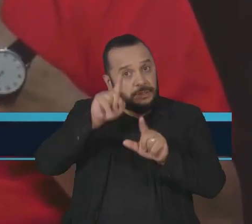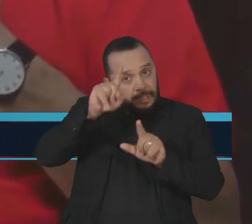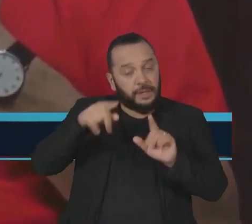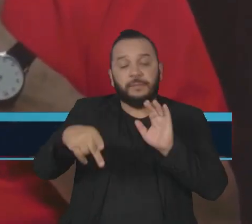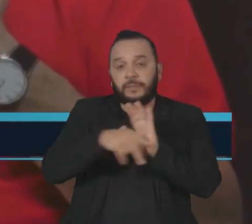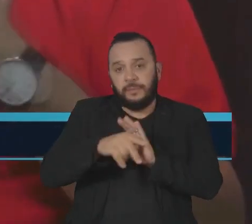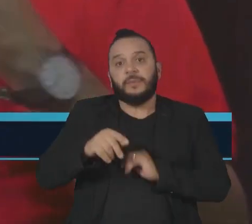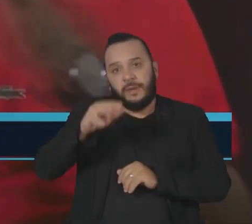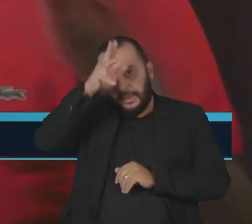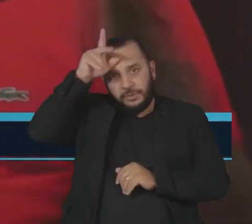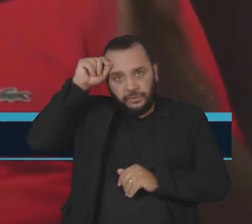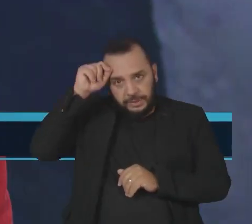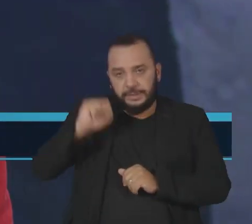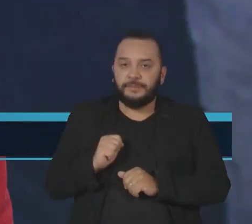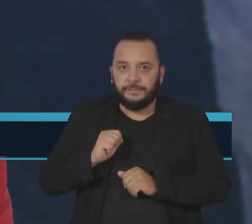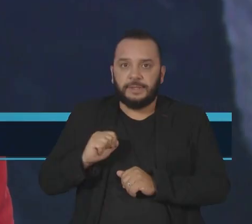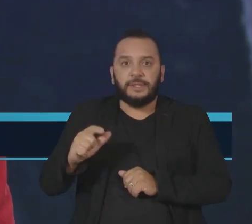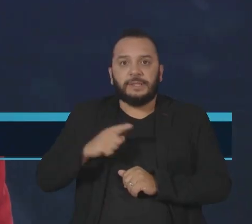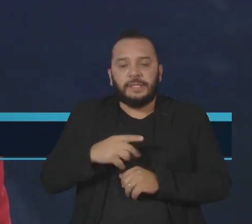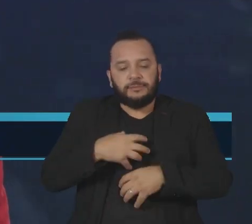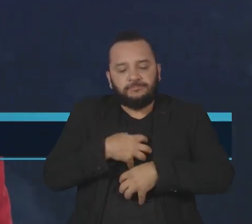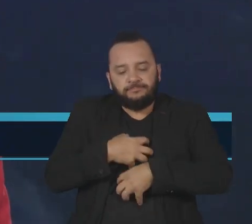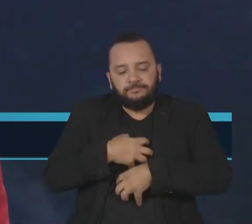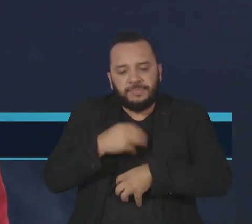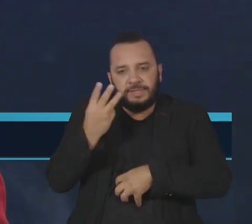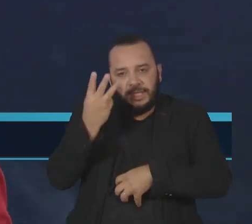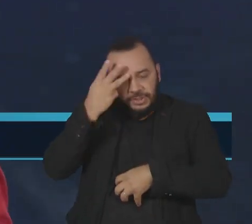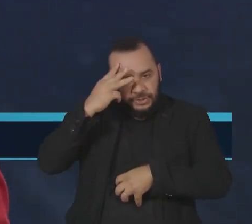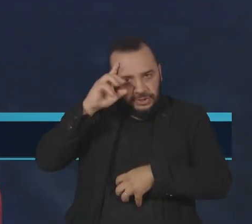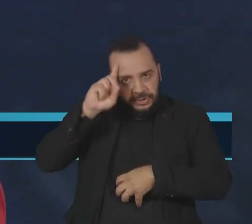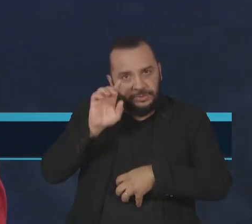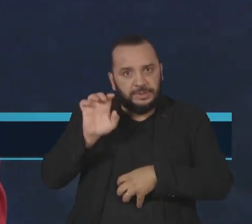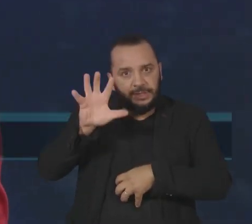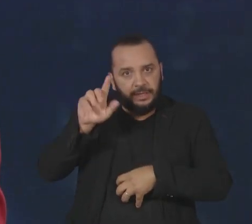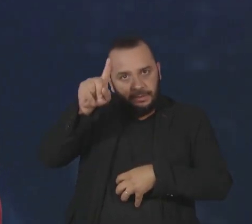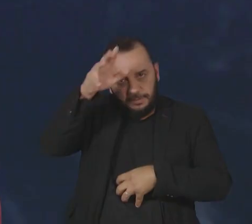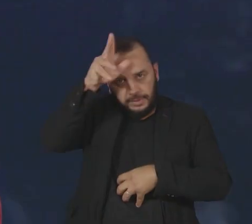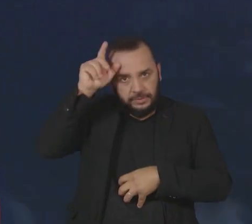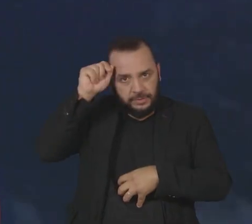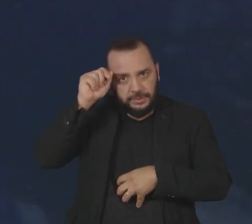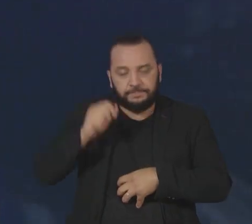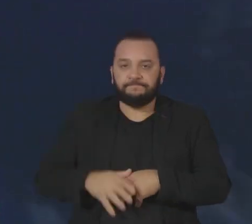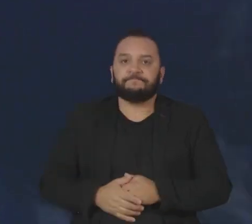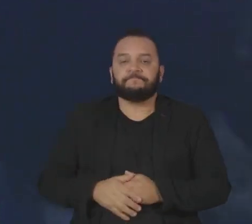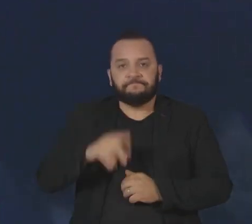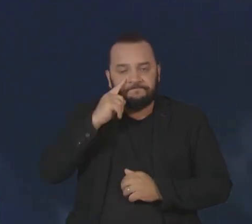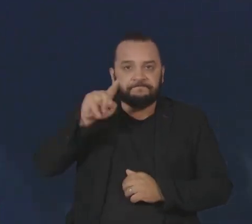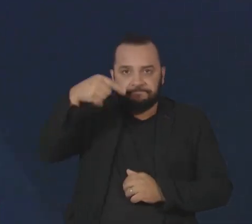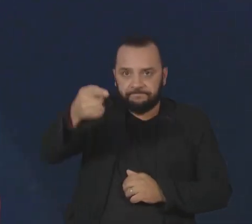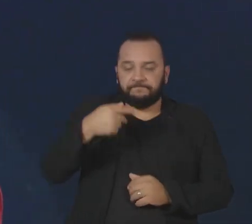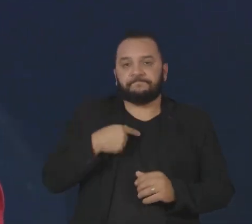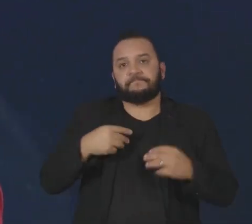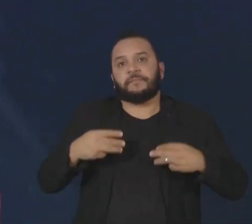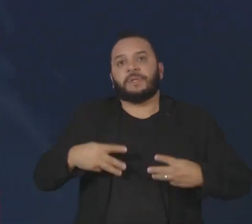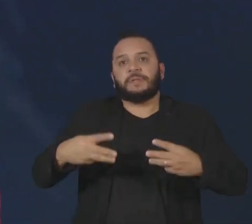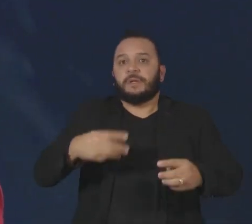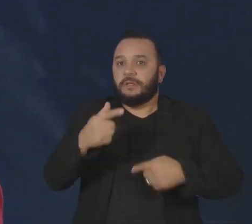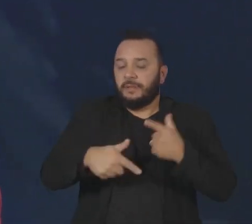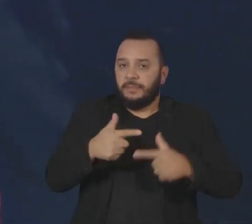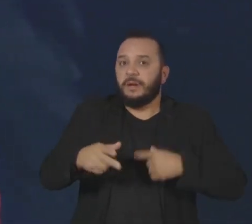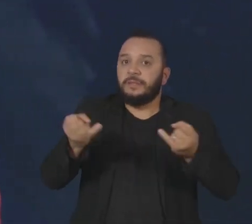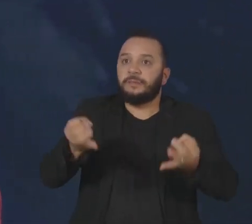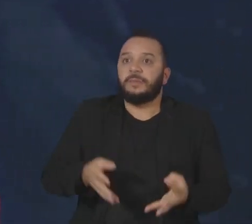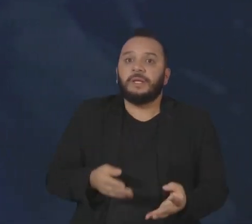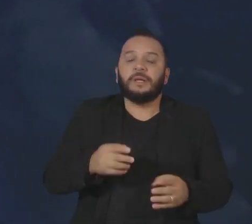3 dias no estado. Veja a seguir, raio-x inédito do Ministério do Trabalho sobre os motivos que